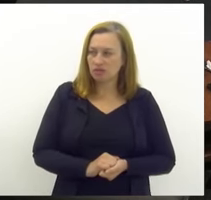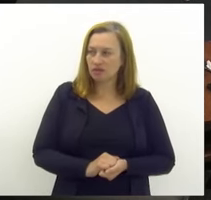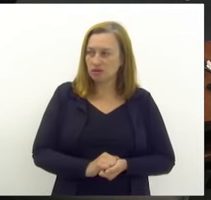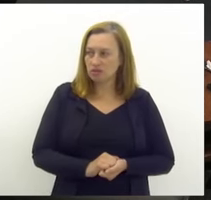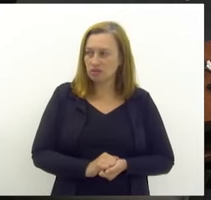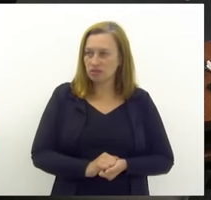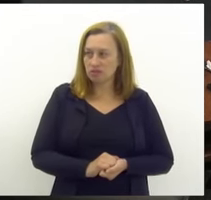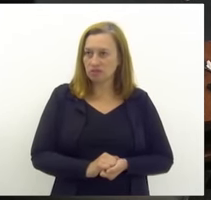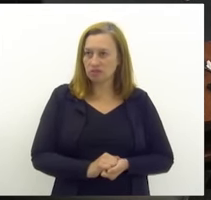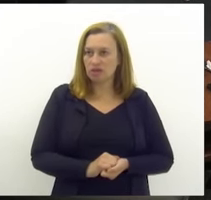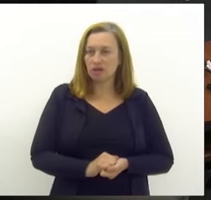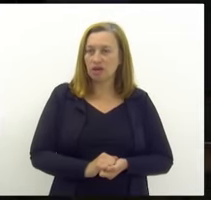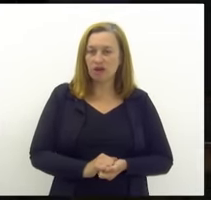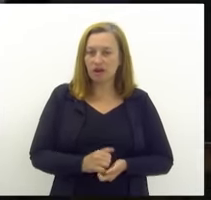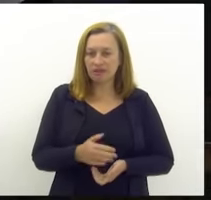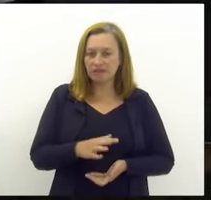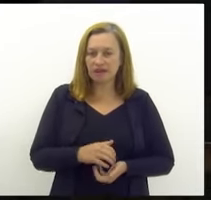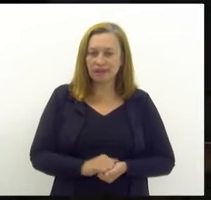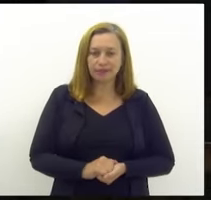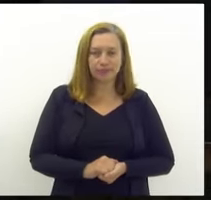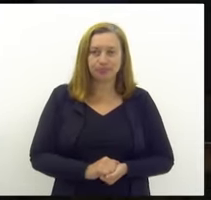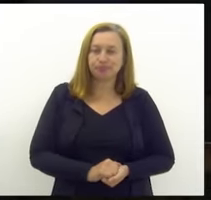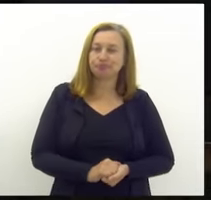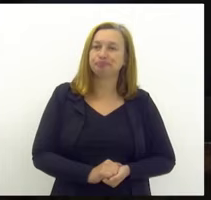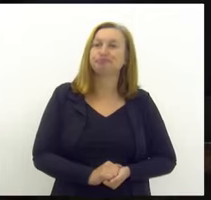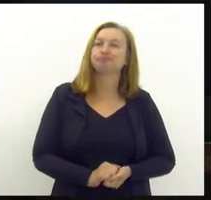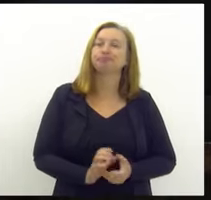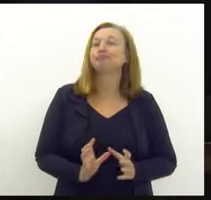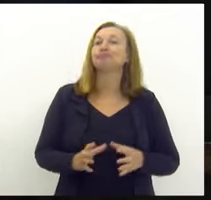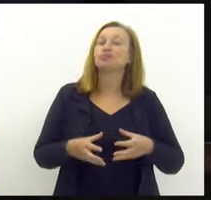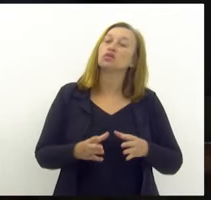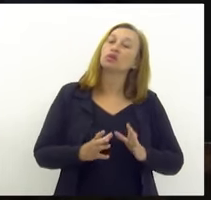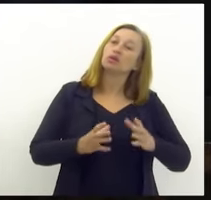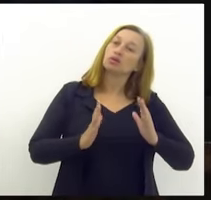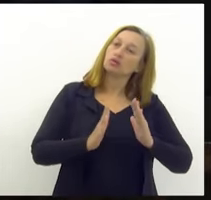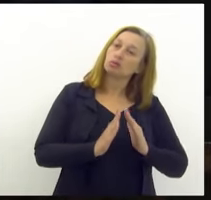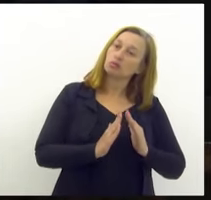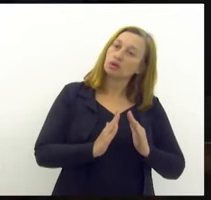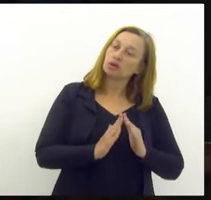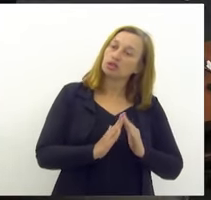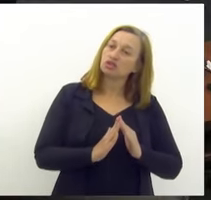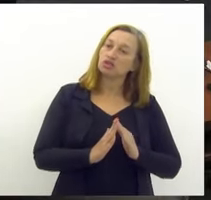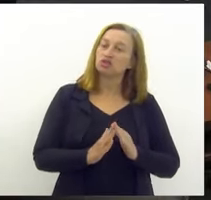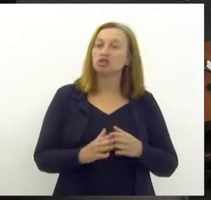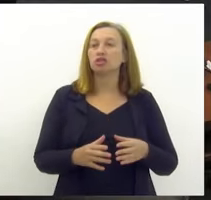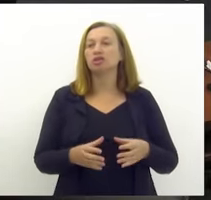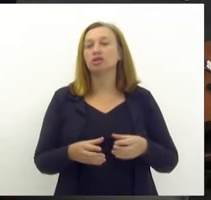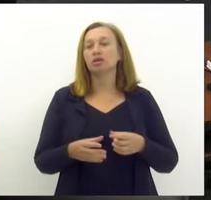Serginho pela comissão de política Urbana e habitação Deputado Cláudio